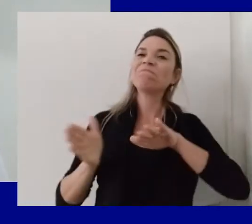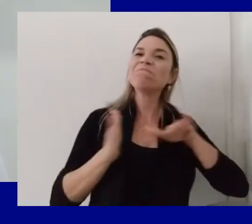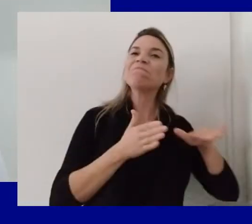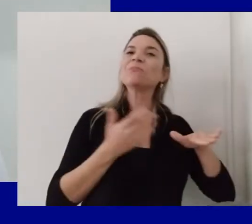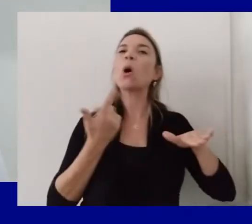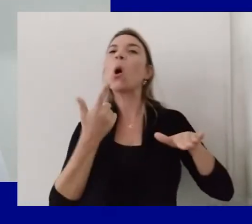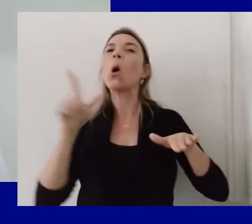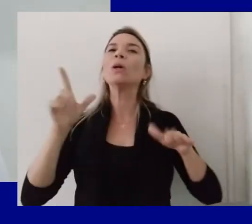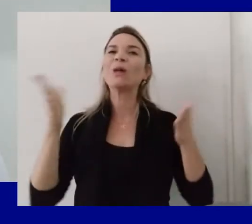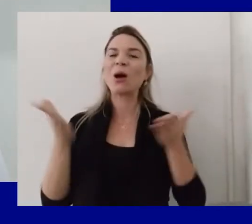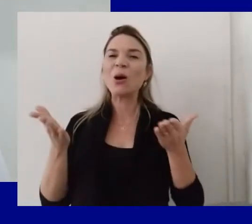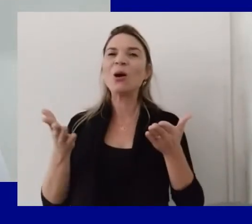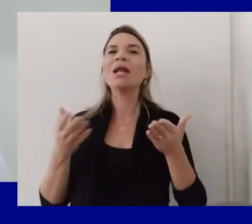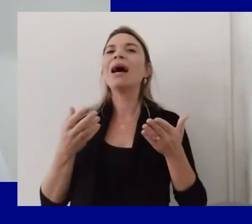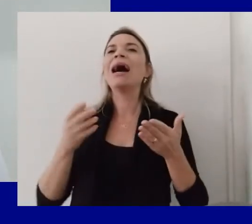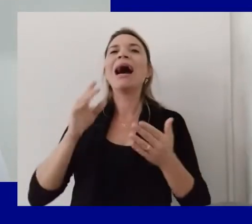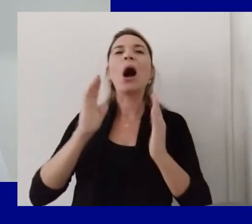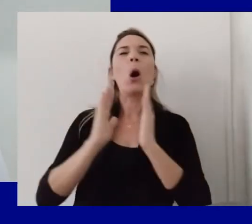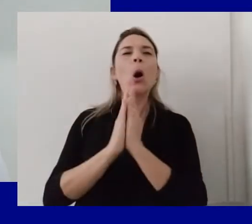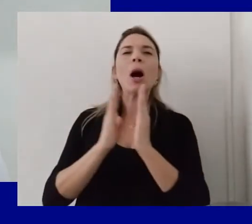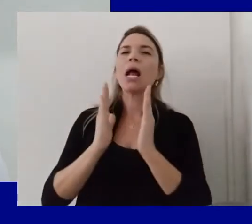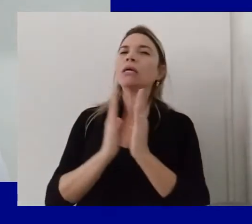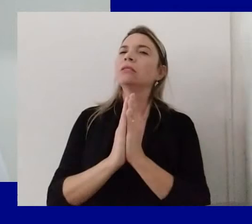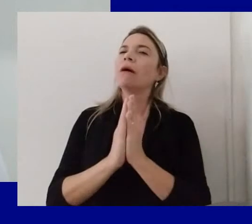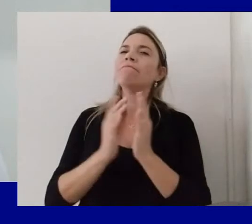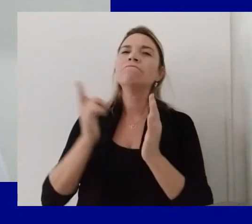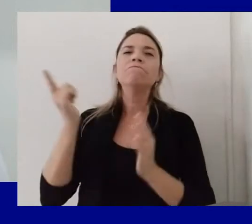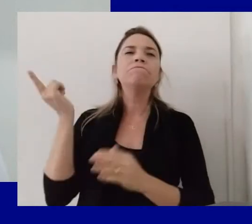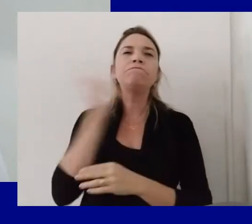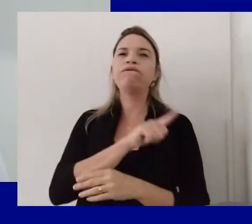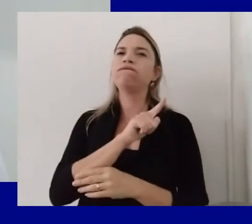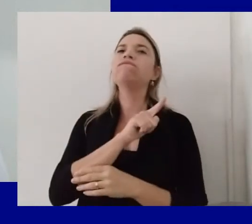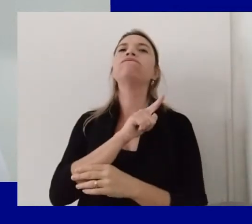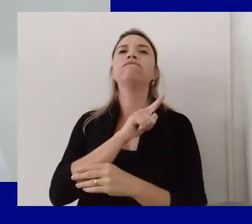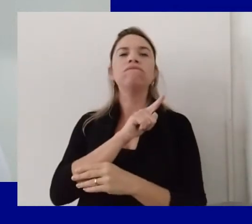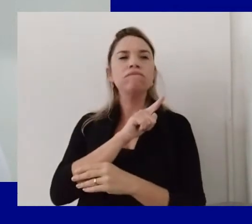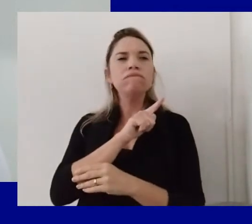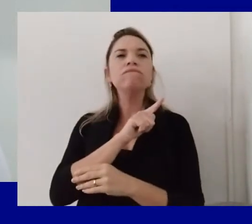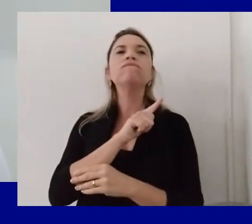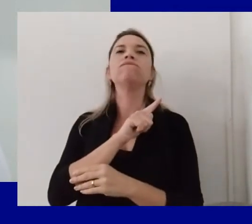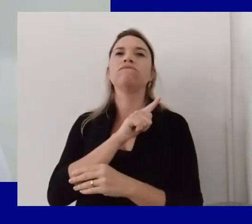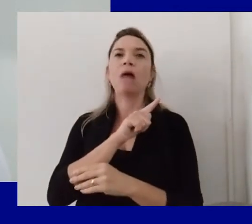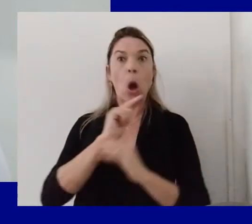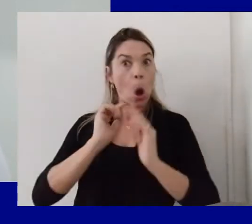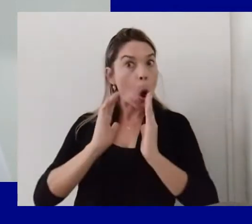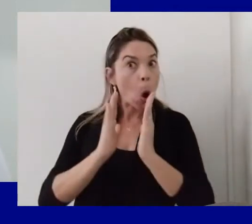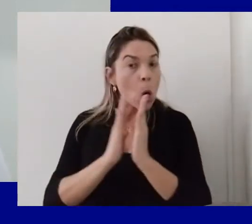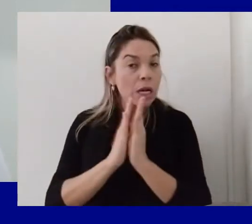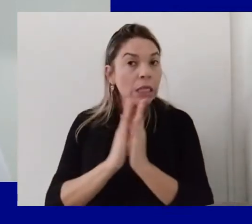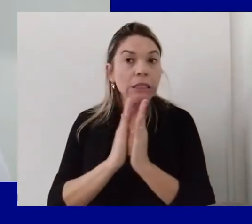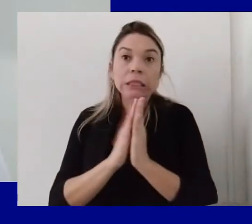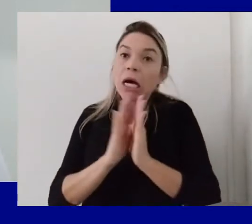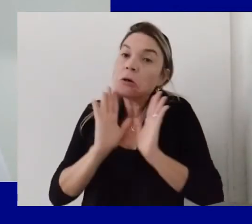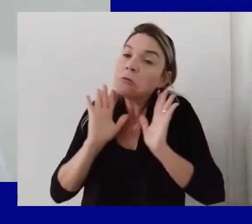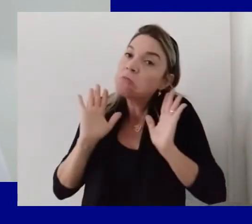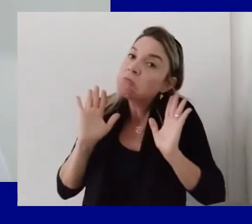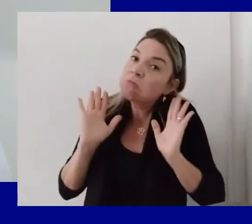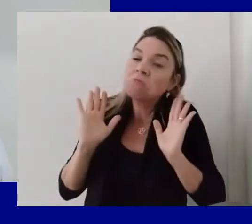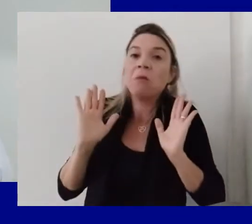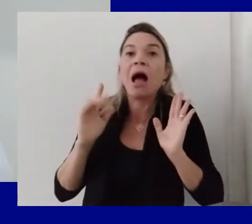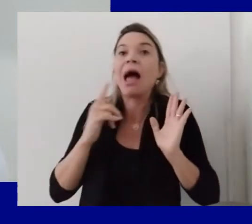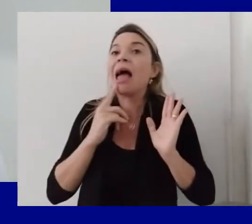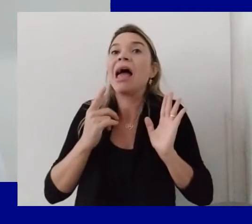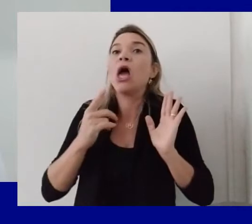nós voltamos para um ponto inicial. A oração é um mistério. Deus é soberano, mas